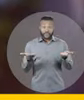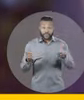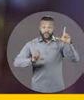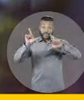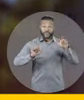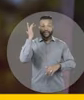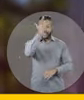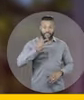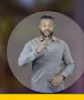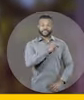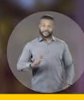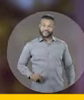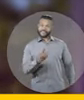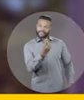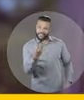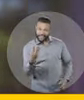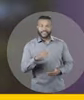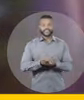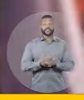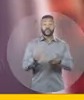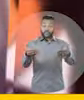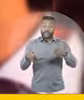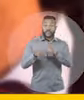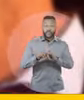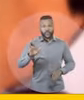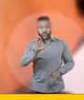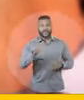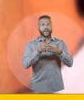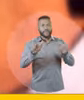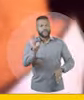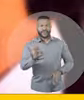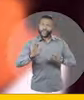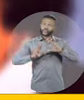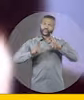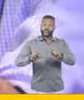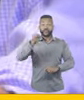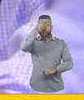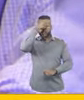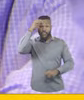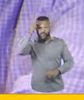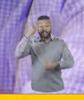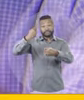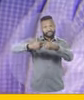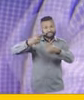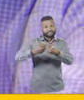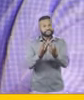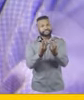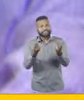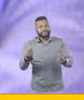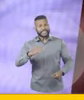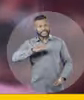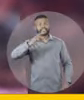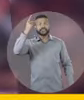Começa agora o programa Haddad Presidente 13. O ministro de Lula que abriu as portas da universidade para todos.